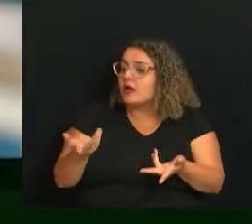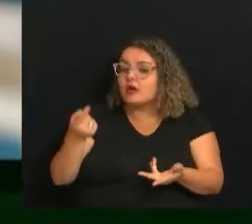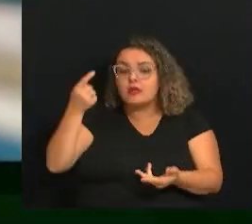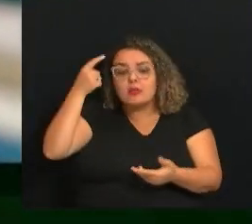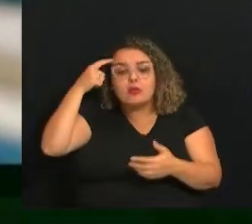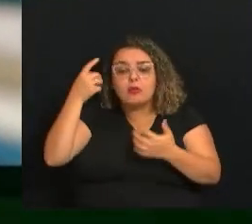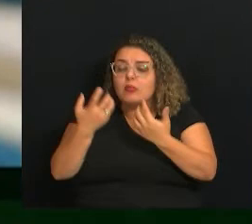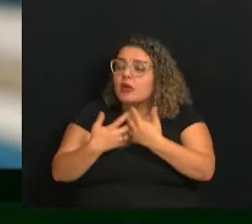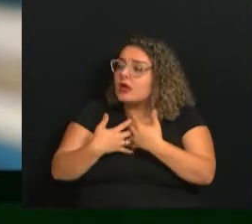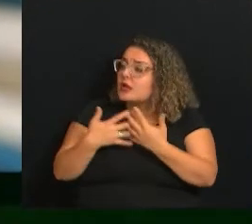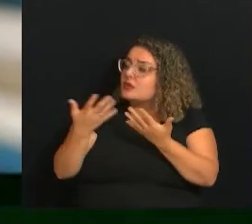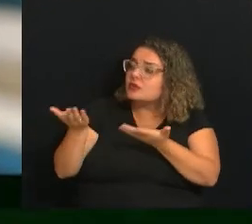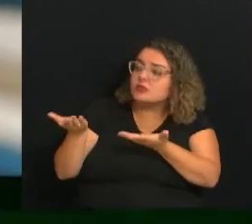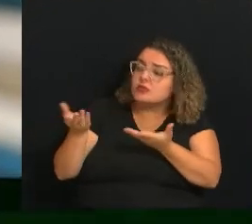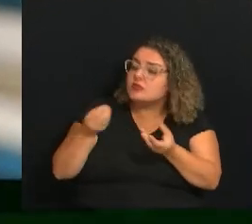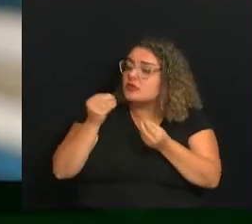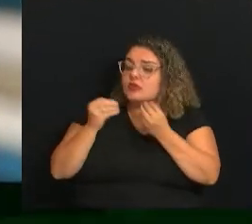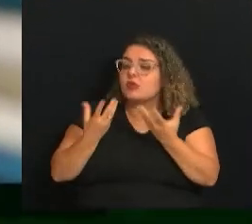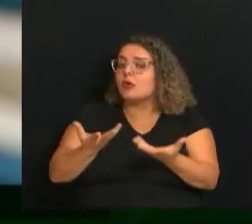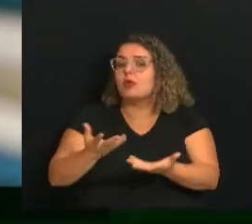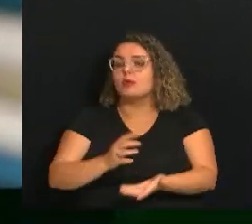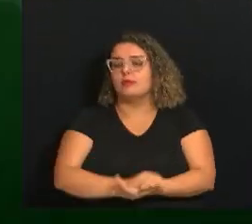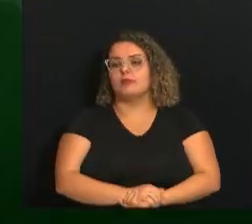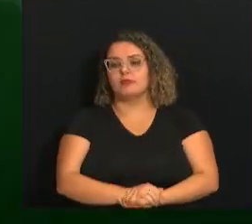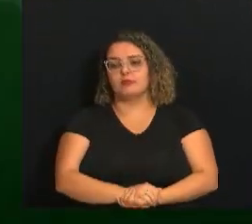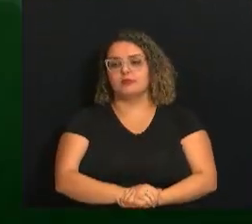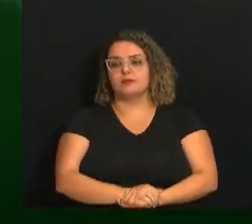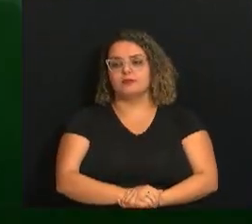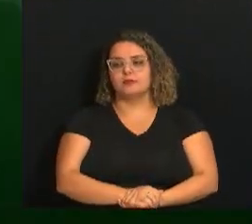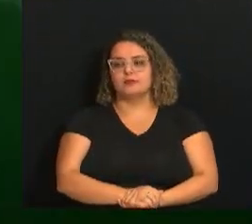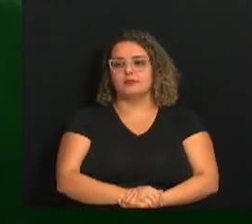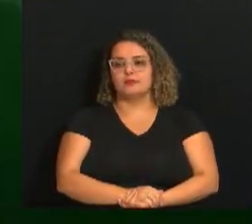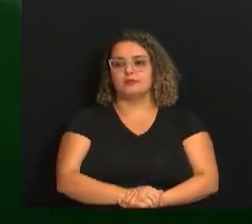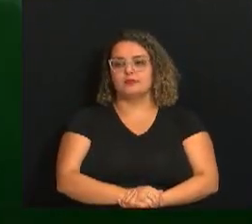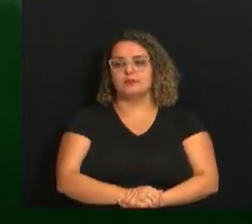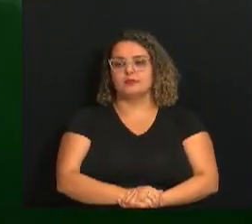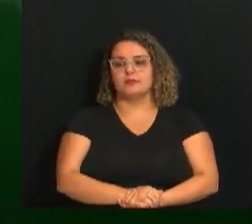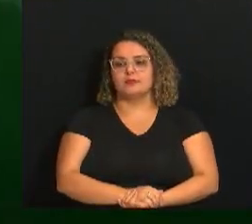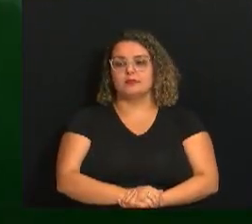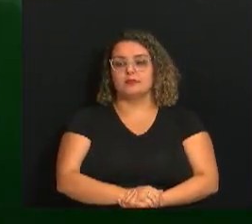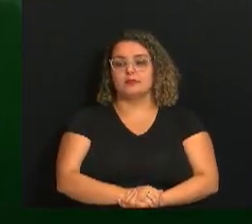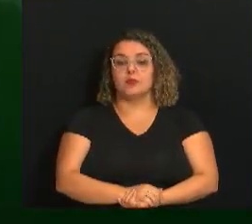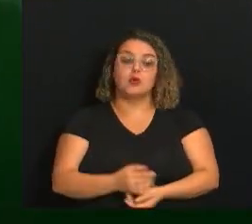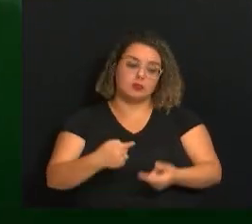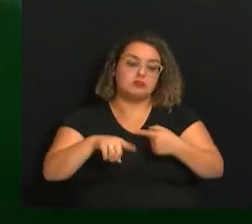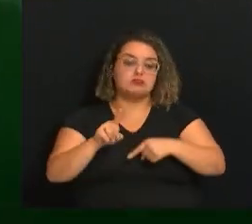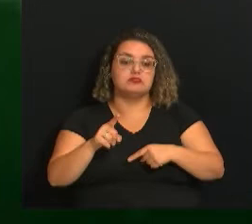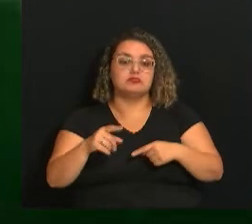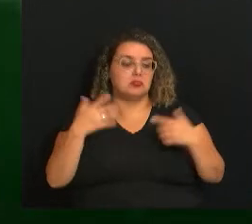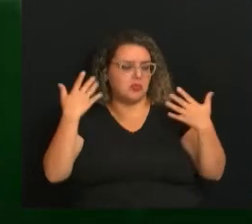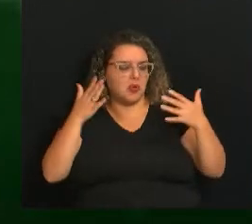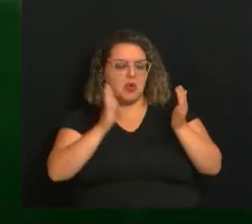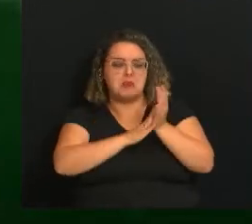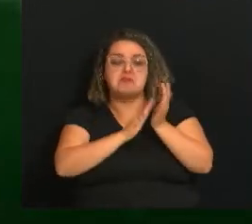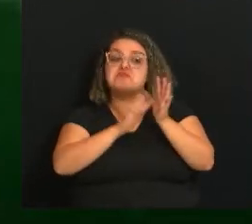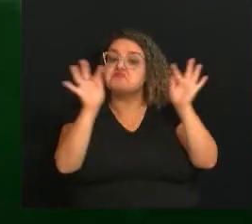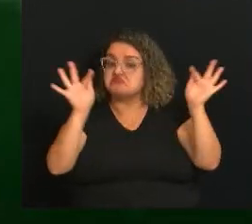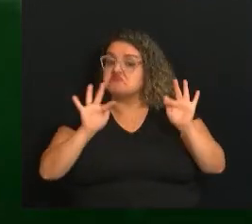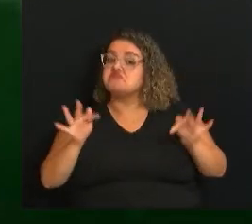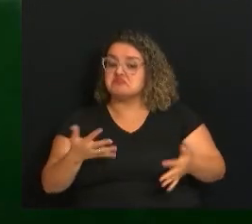pensam? Então, quando eu ganho alguma conquista, sim, eles me dão parabéns, ficam bastante felizes,